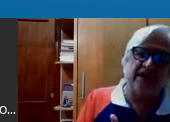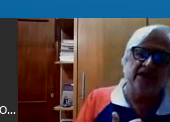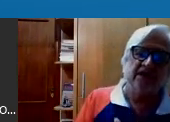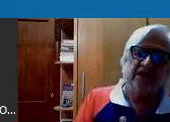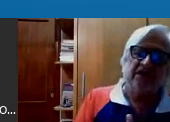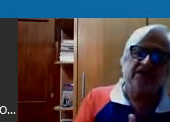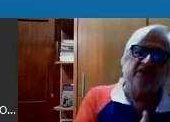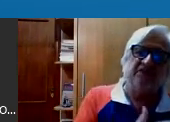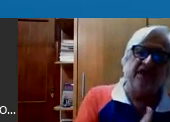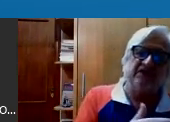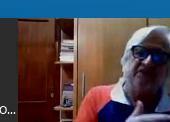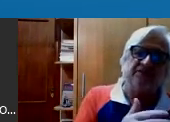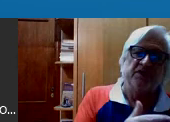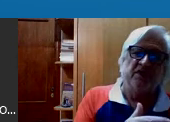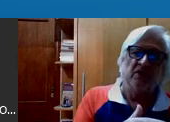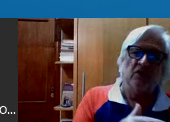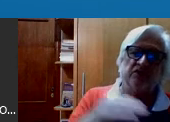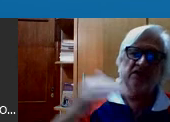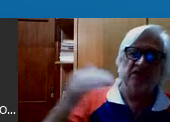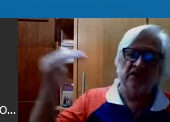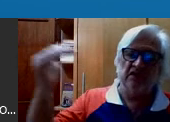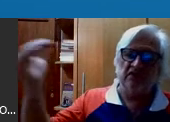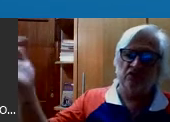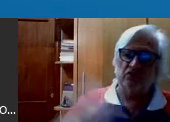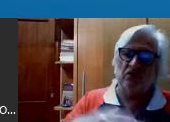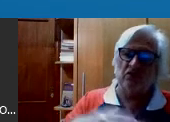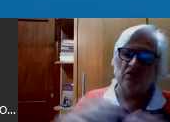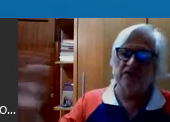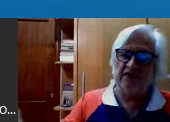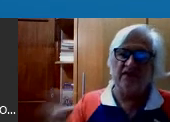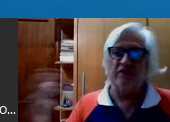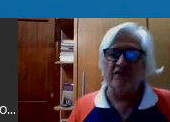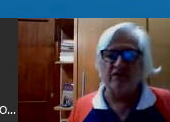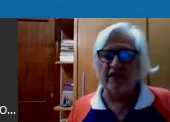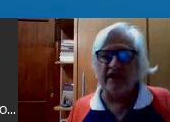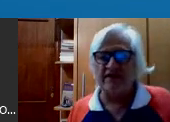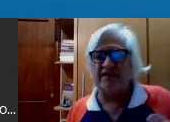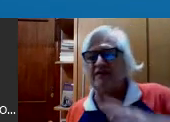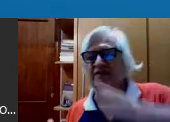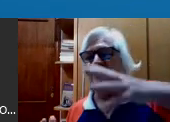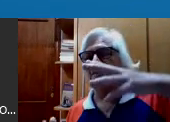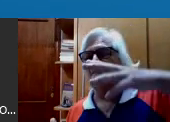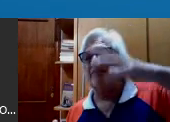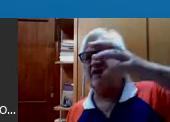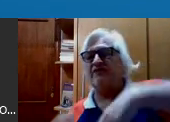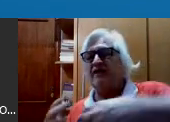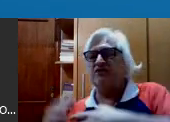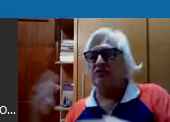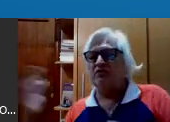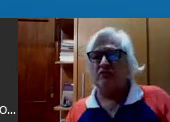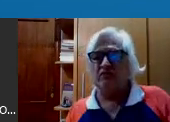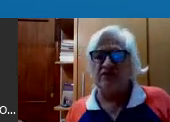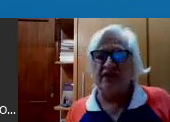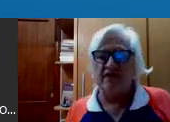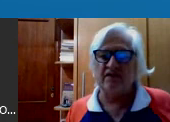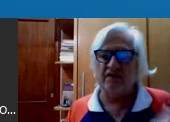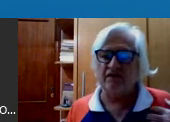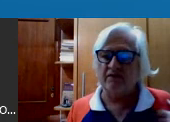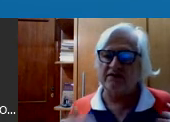vão passar da fase onde só acontece deformação elástica para a fase